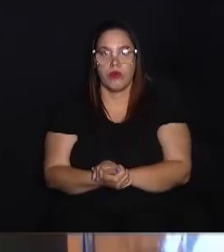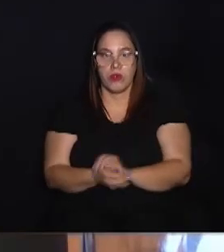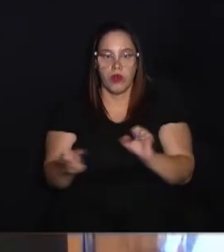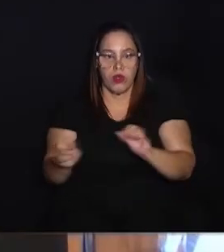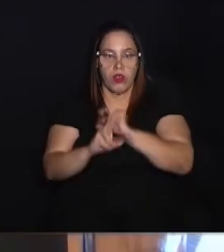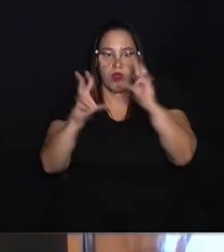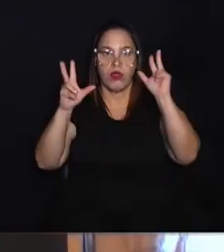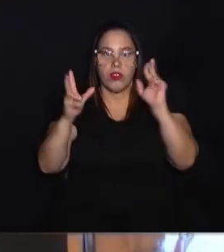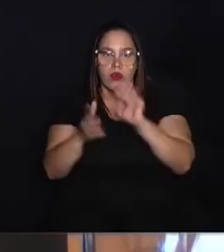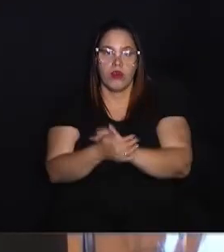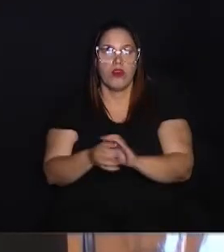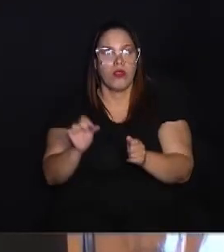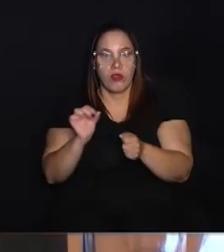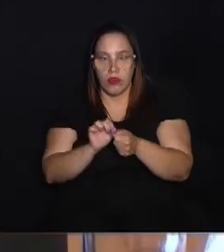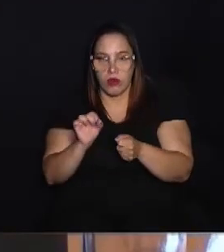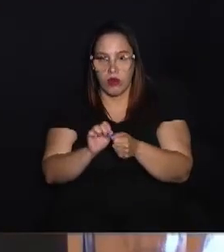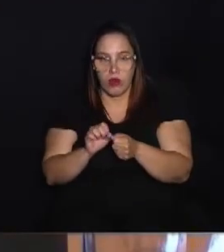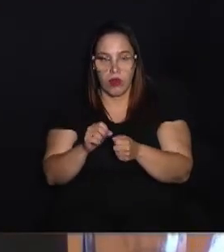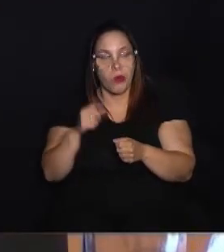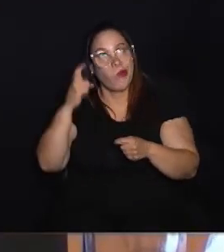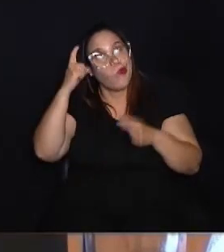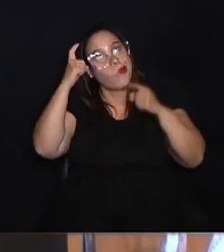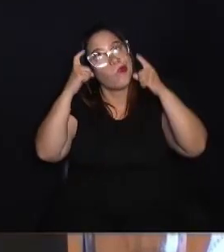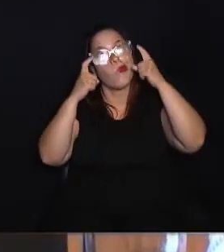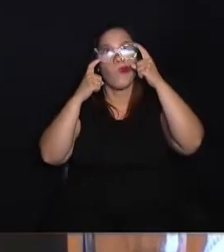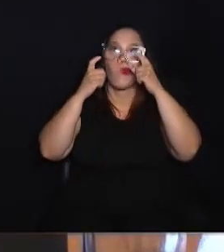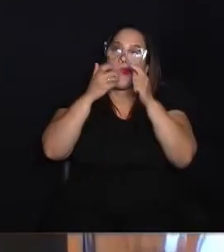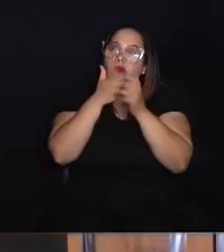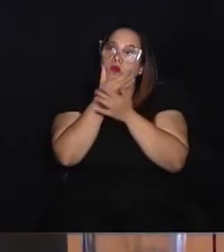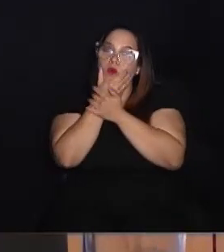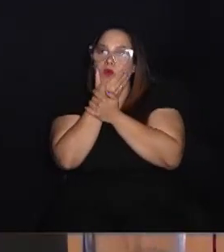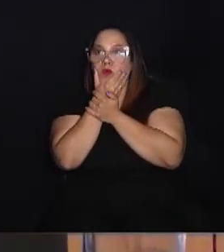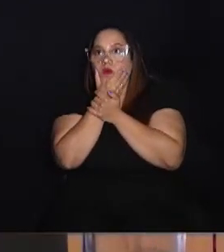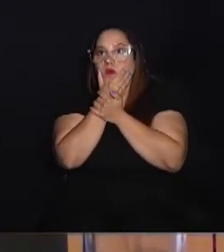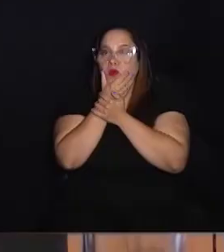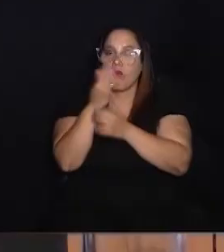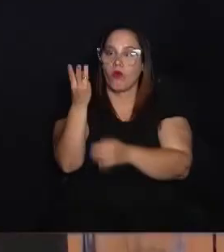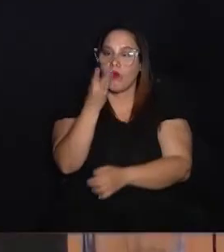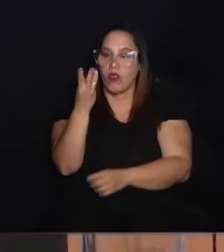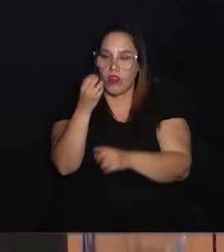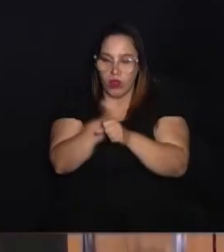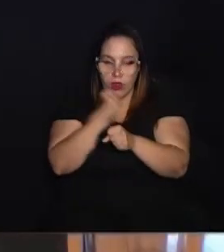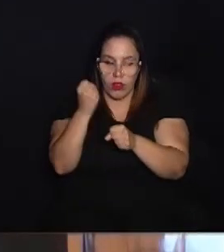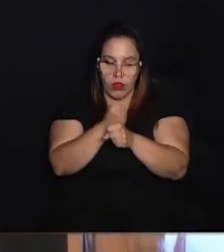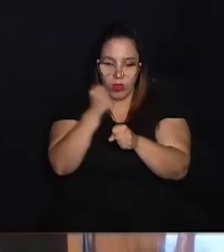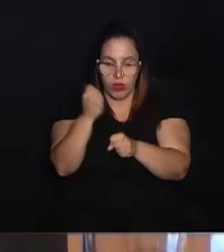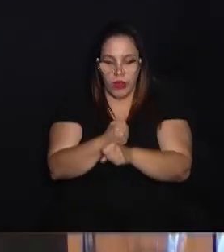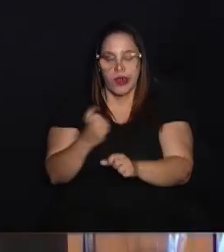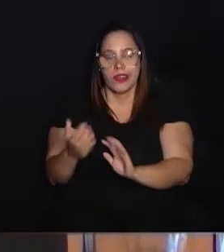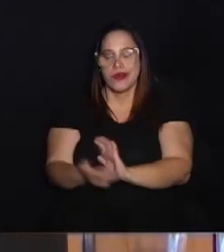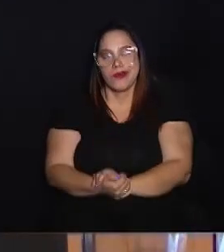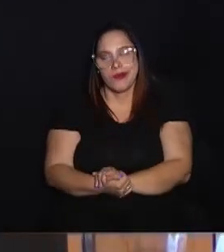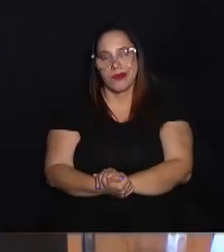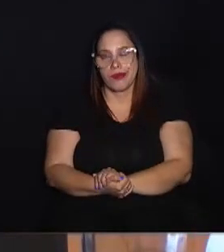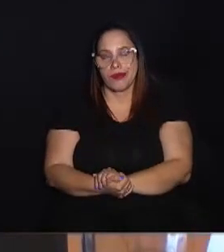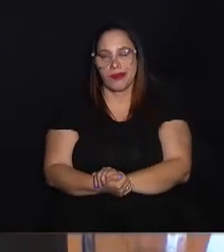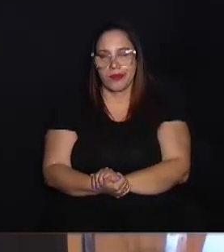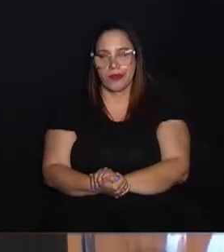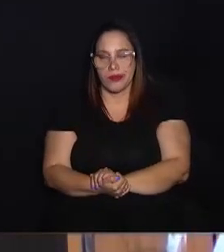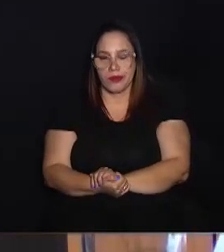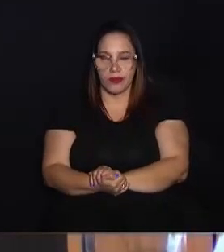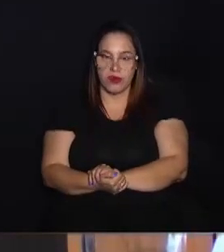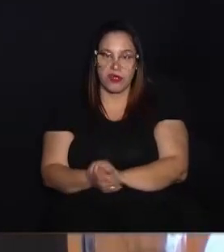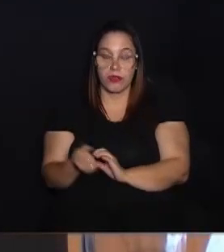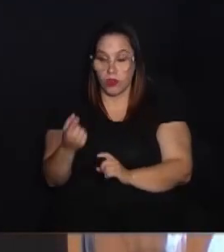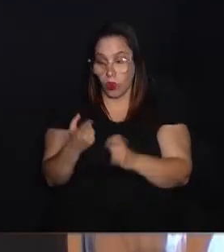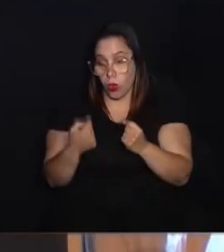Claramente, nós temos que fazer uma reflexão que foram esses 3 anos e meio. E qualquer